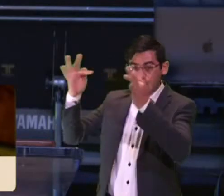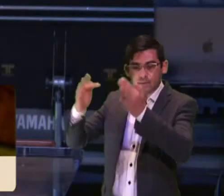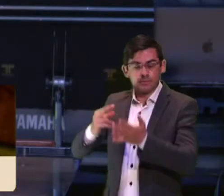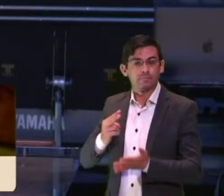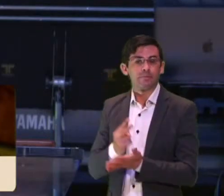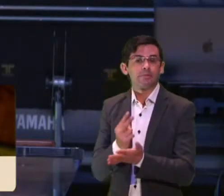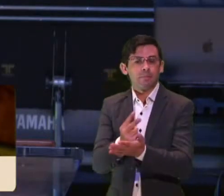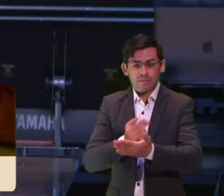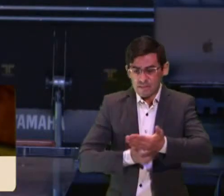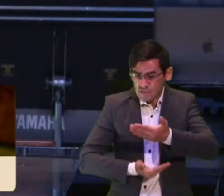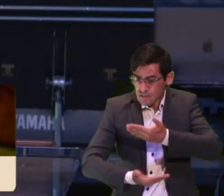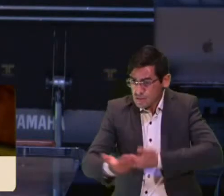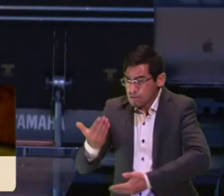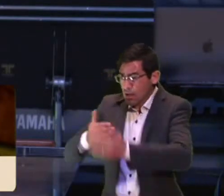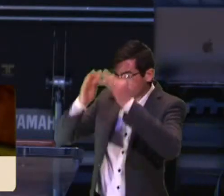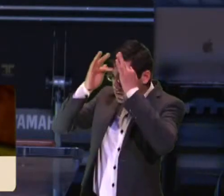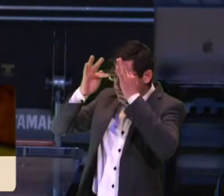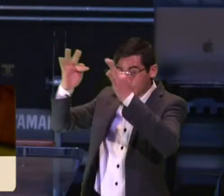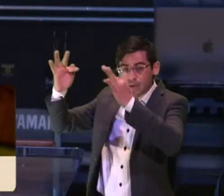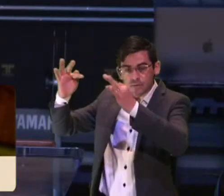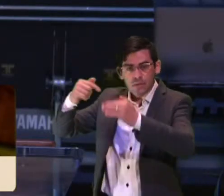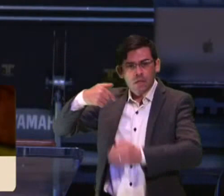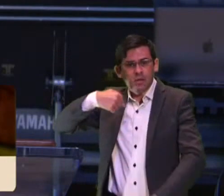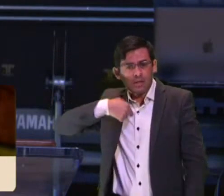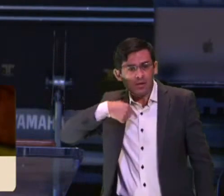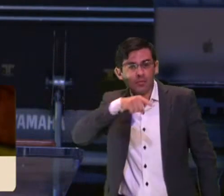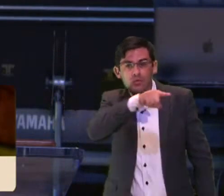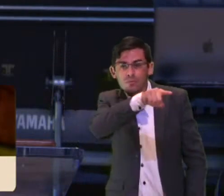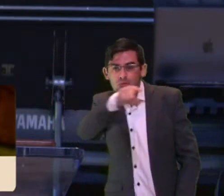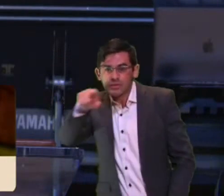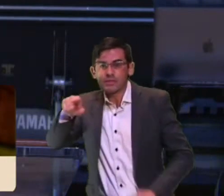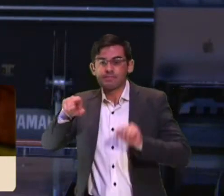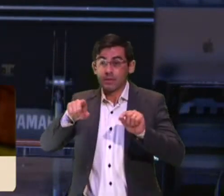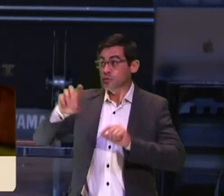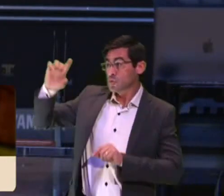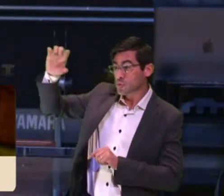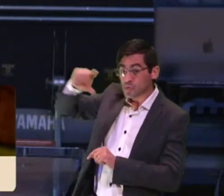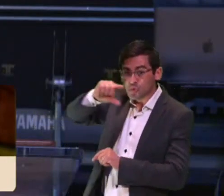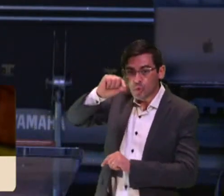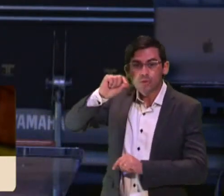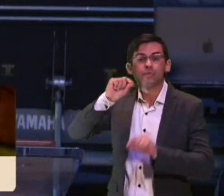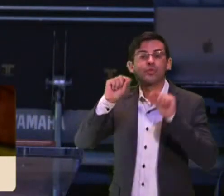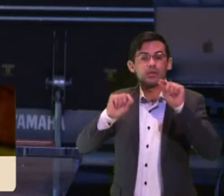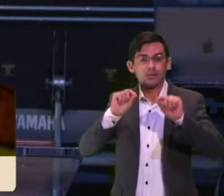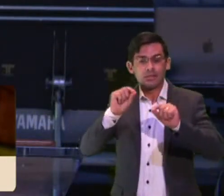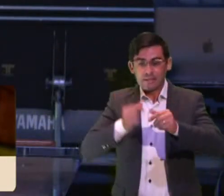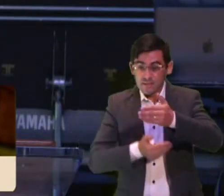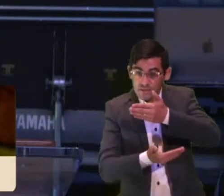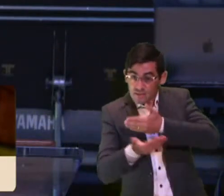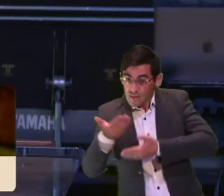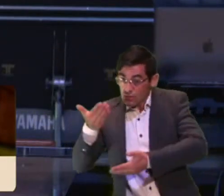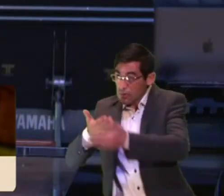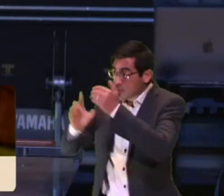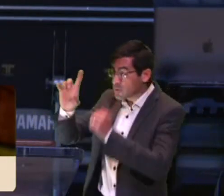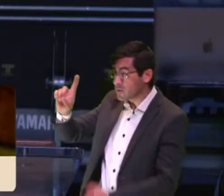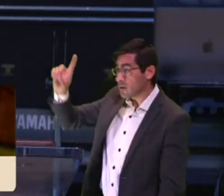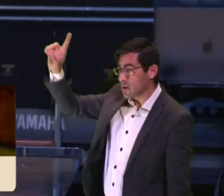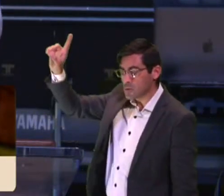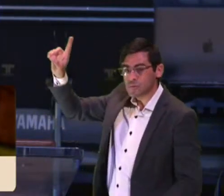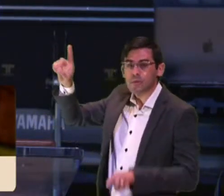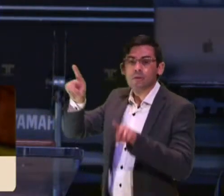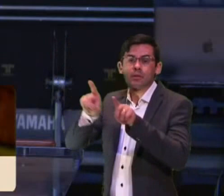fiéis. Cada um de nós somos mordomos, servimos a Deus e servimos